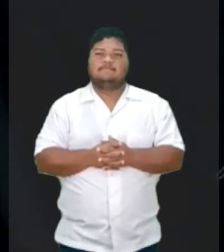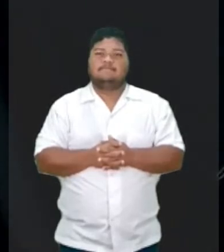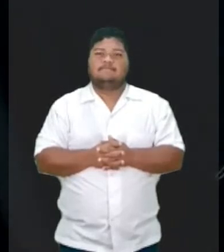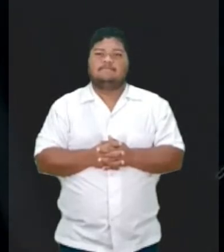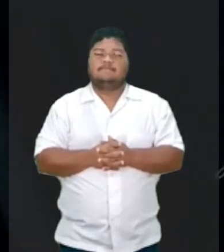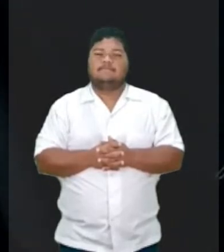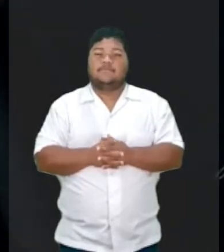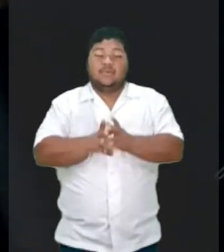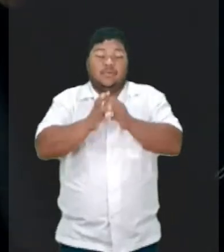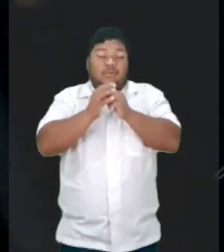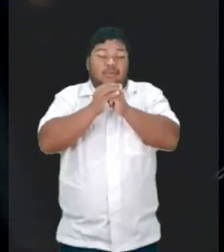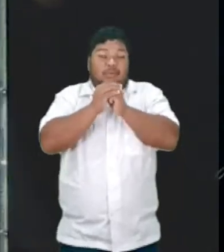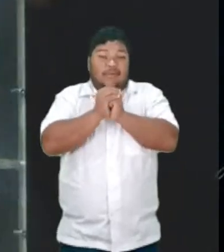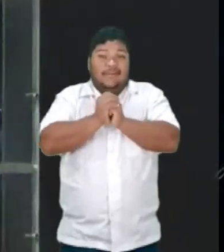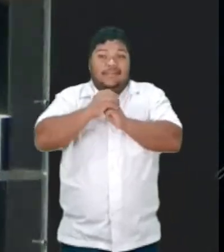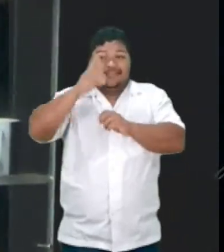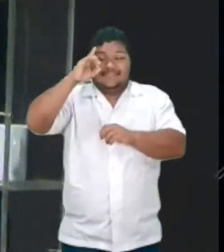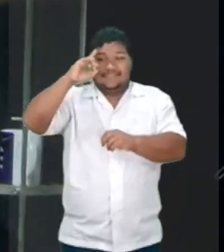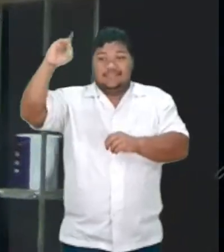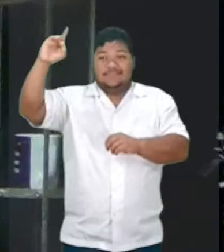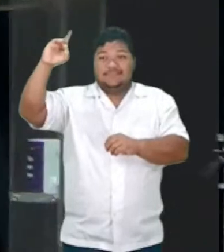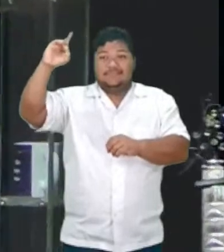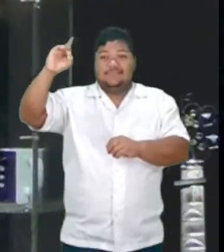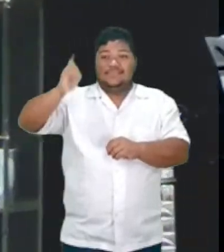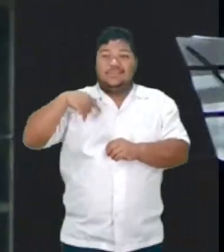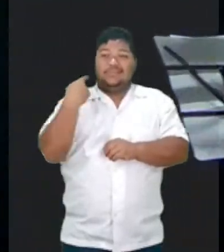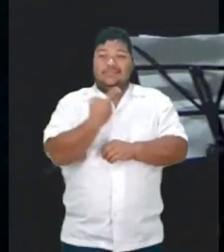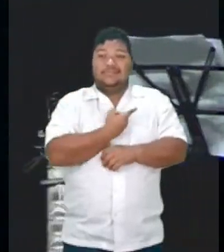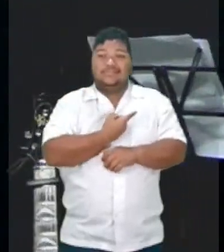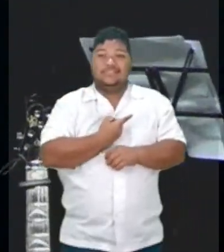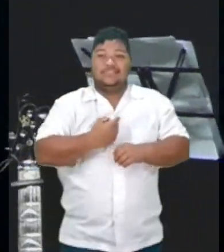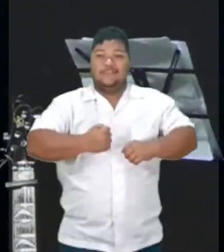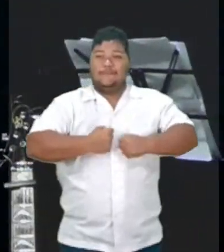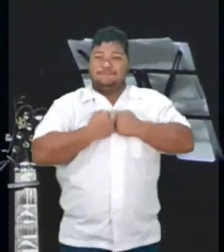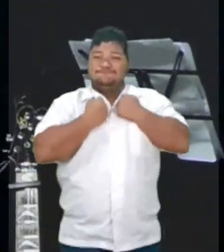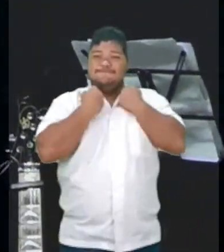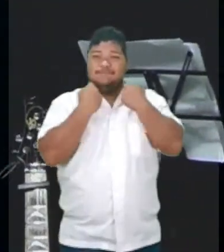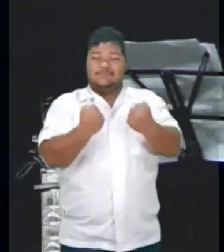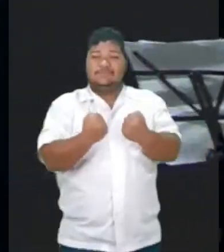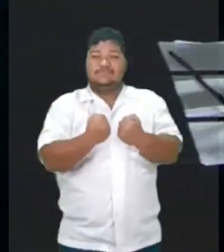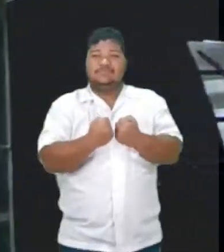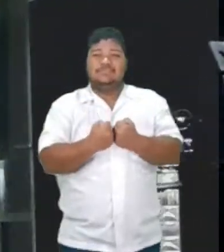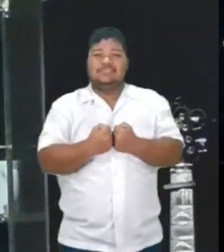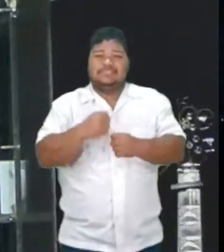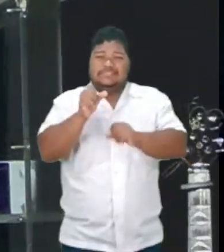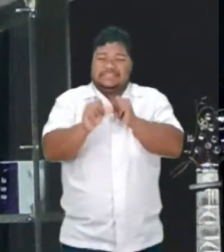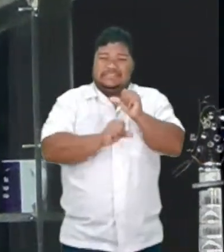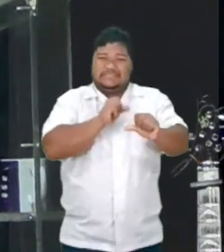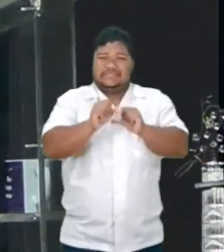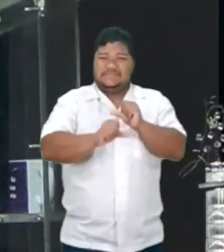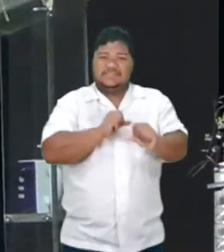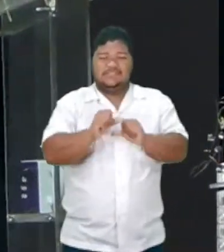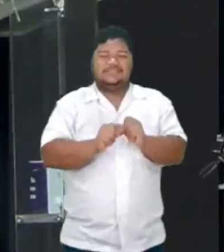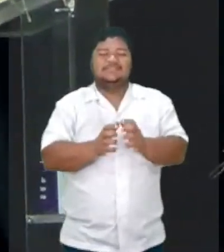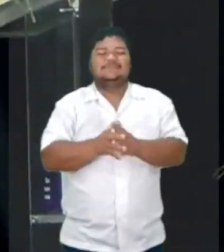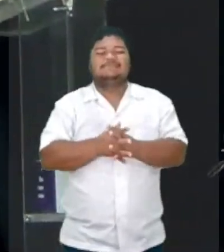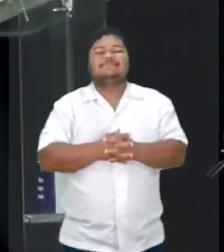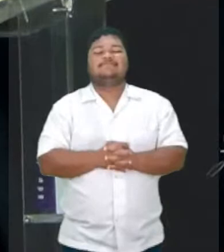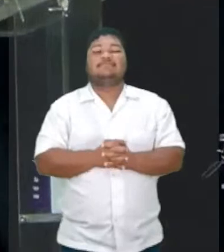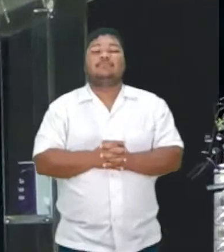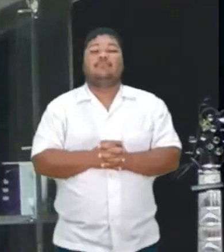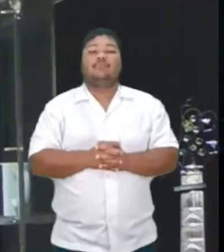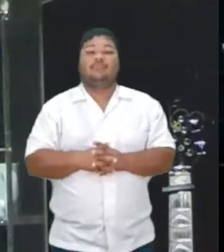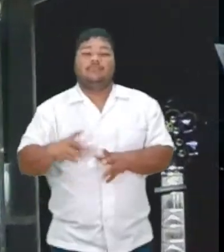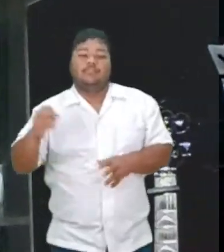Orar a esse Deus pedindo que as nossas forças sejam renovadas. A gente